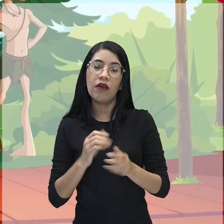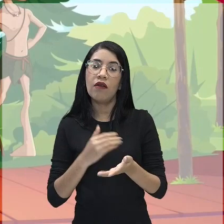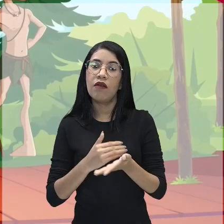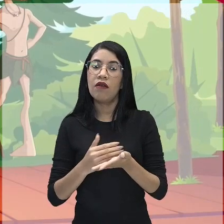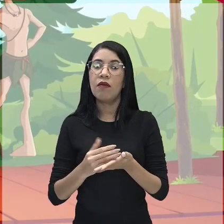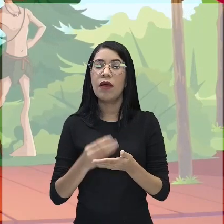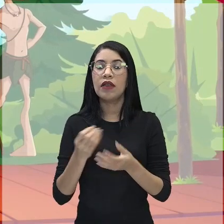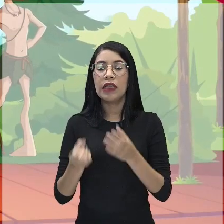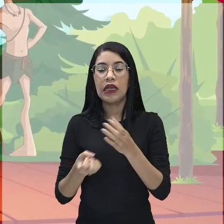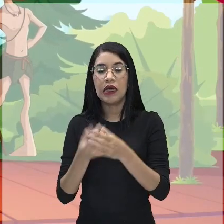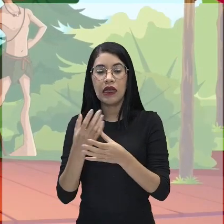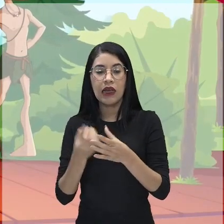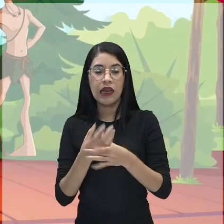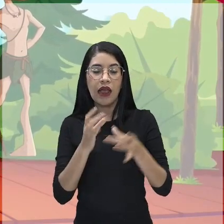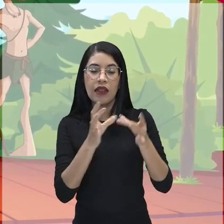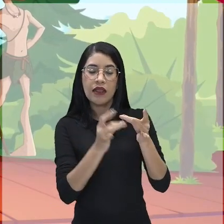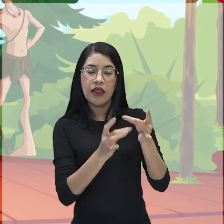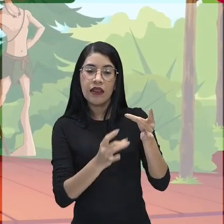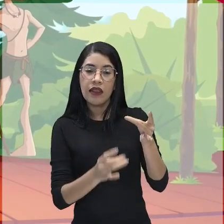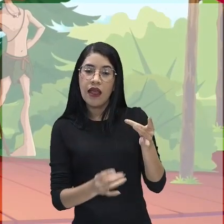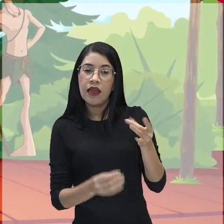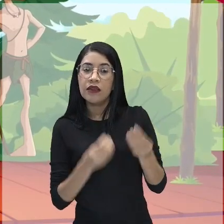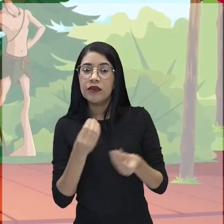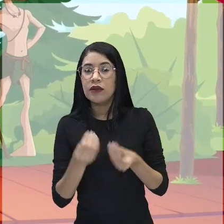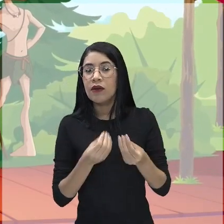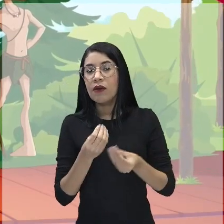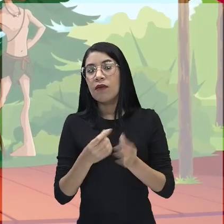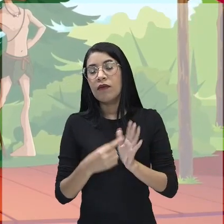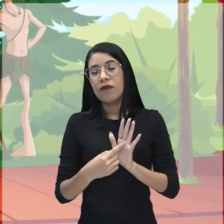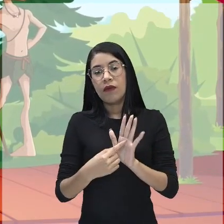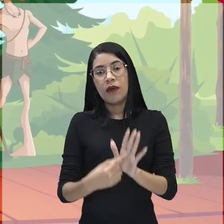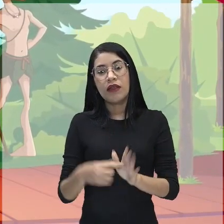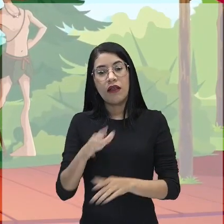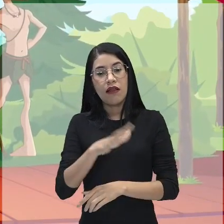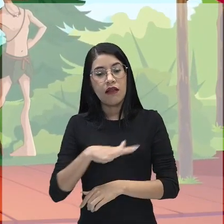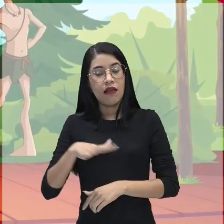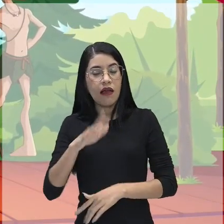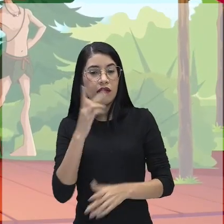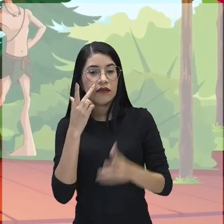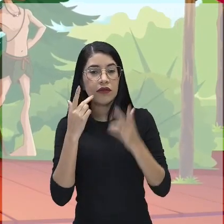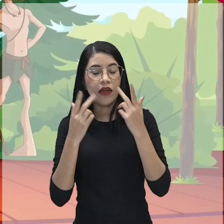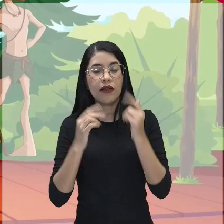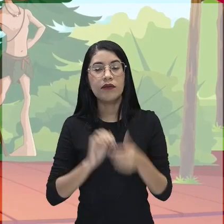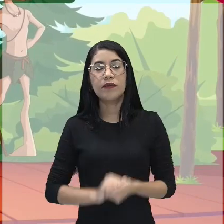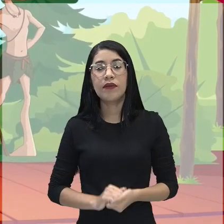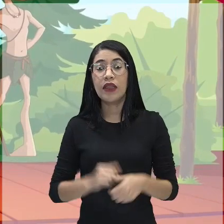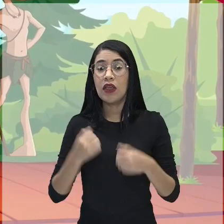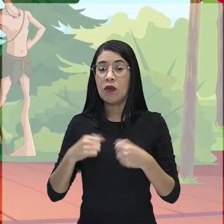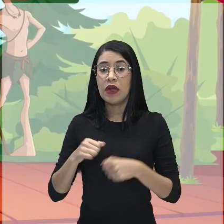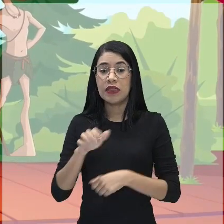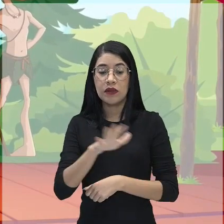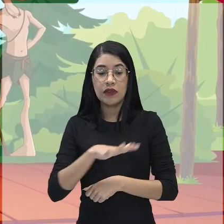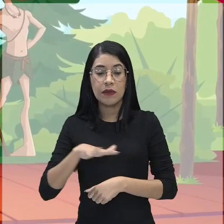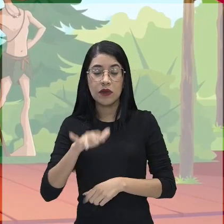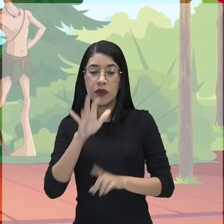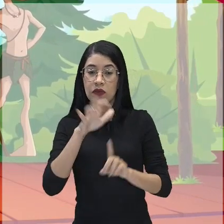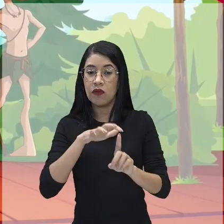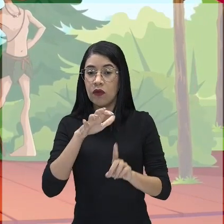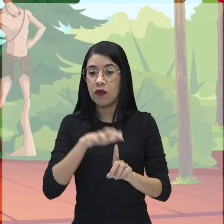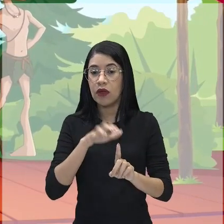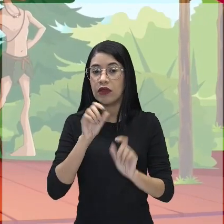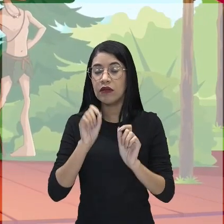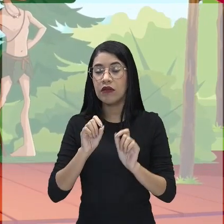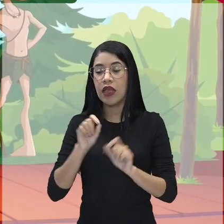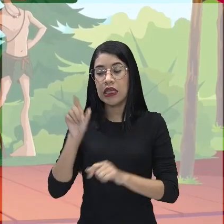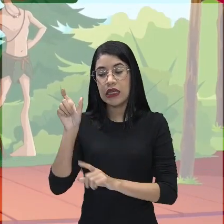a elaborar como é que vai ser a minha apresentação. E eu tenho que convencer o meu público que esse aqui